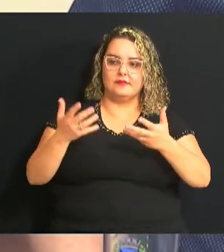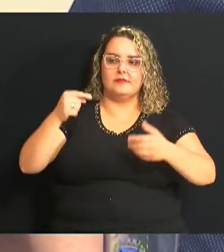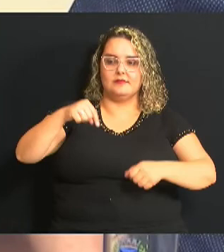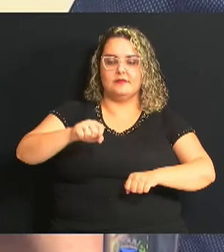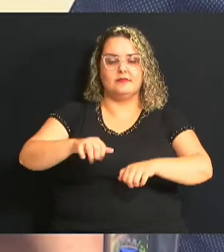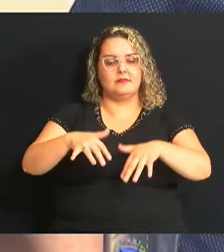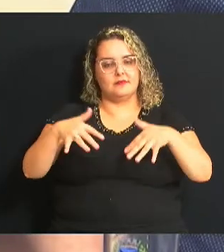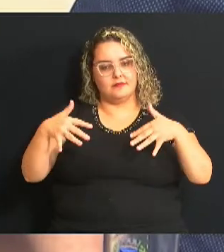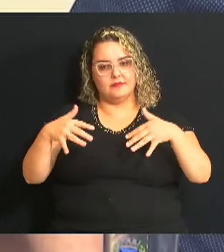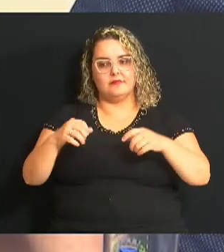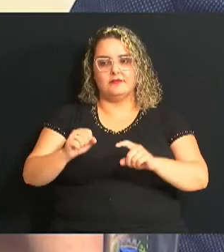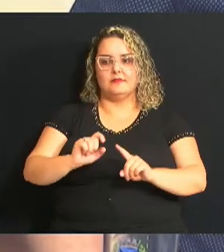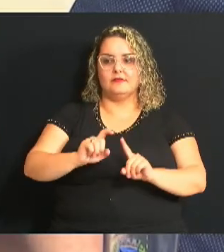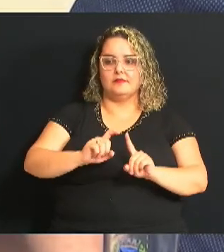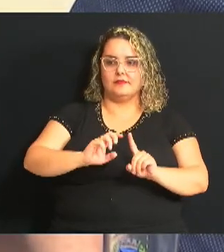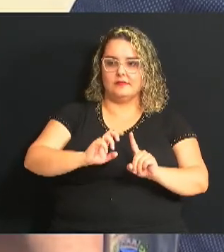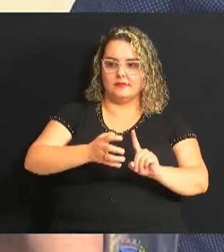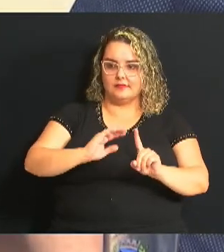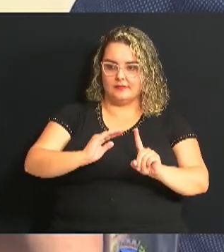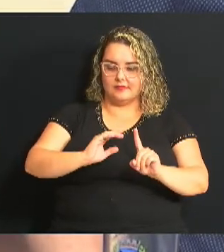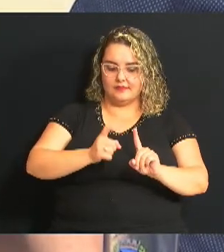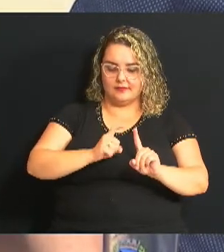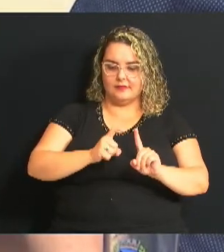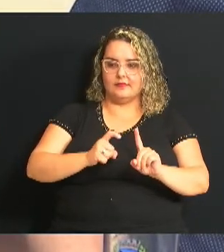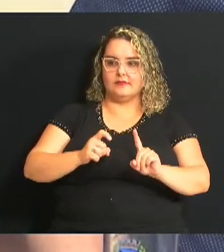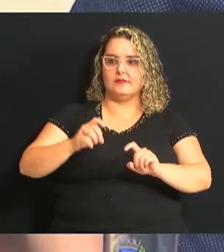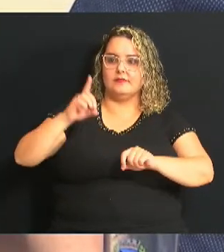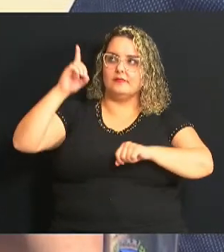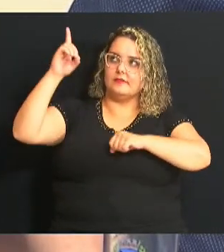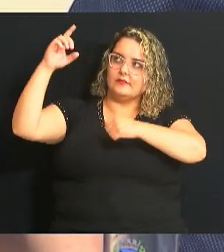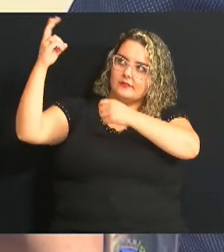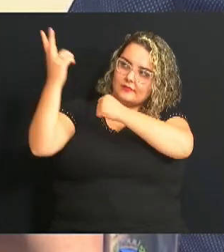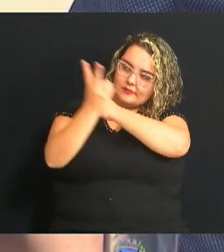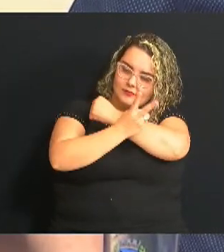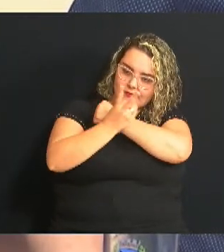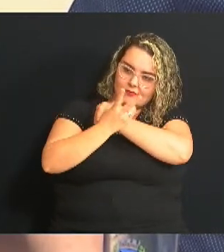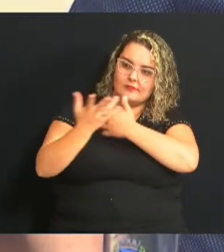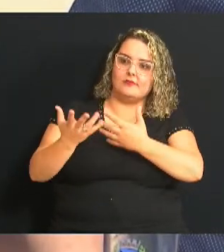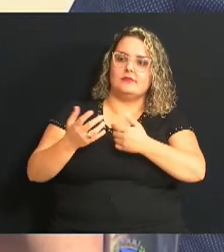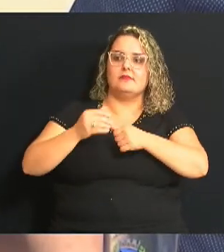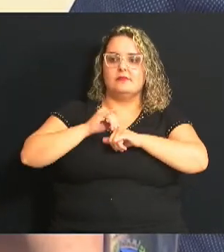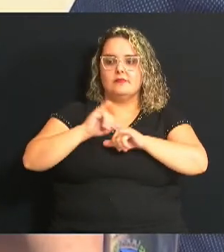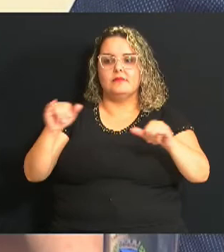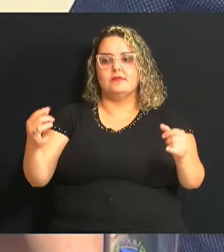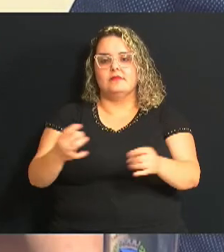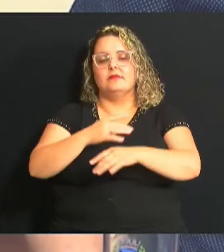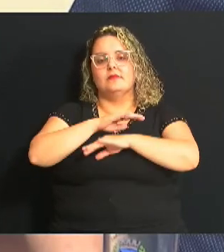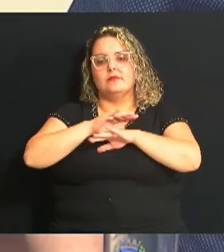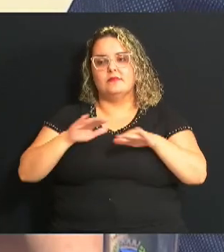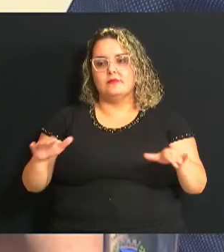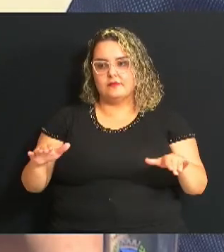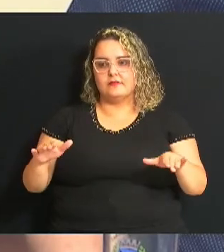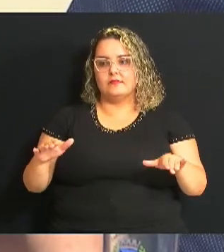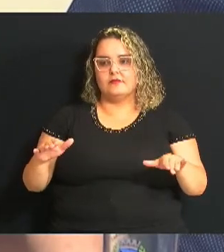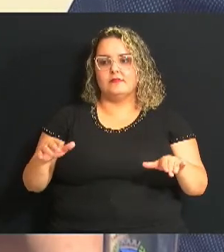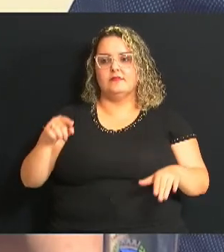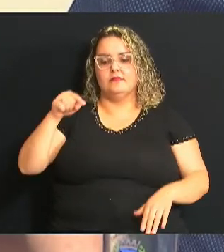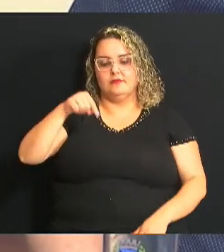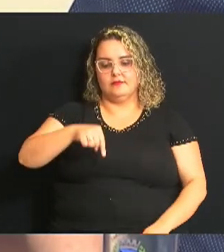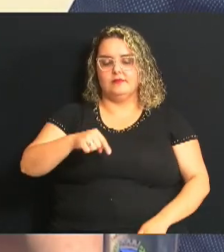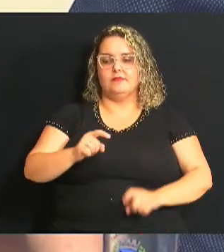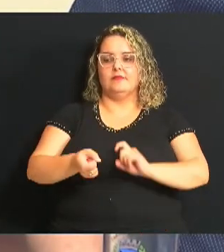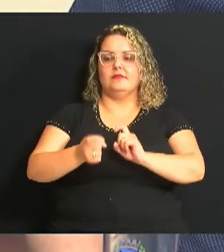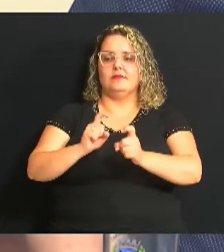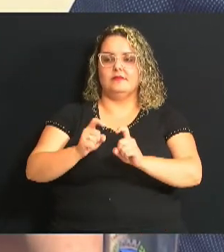sessão e, sob a proteção de Deus, eu declaro encerrada essa presente